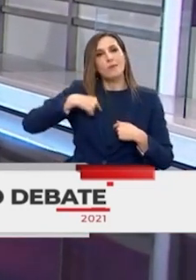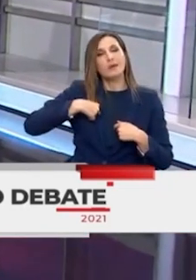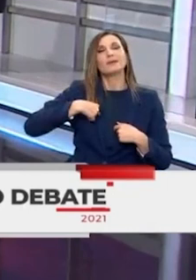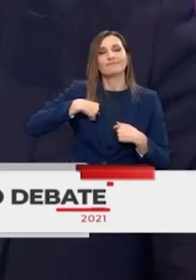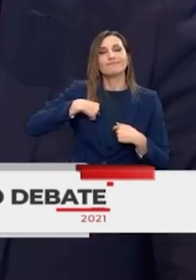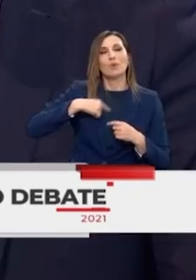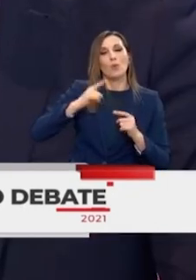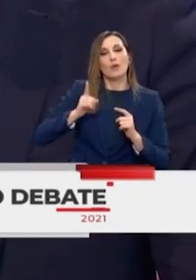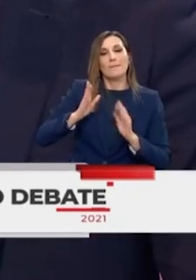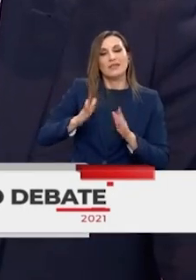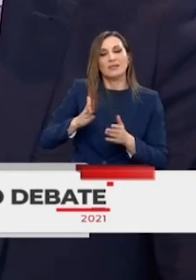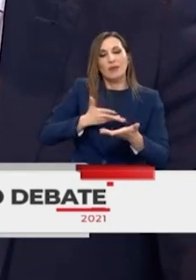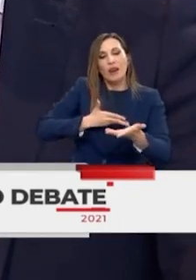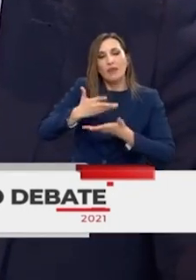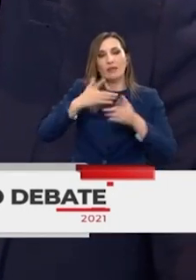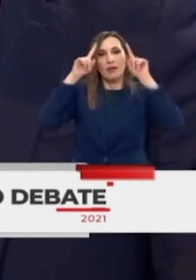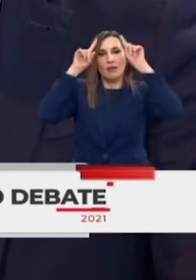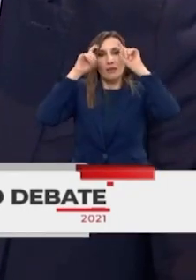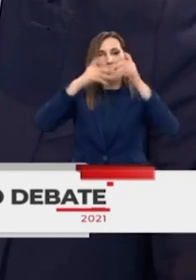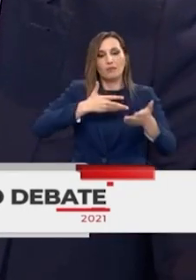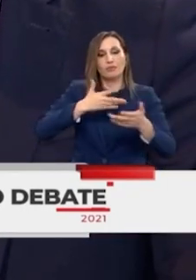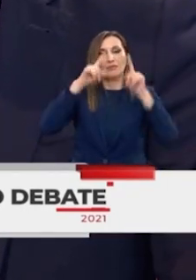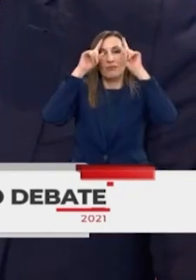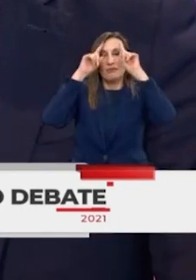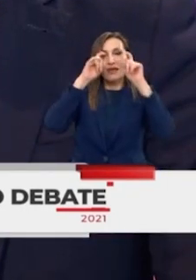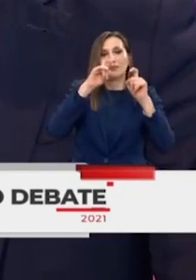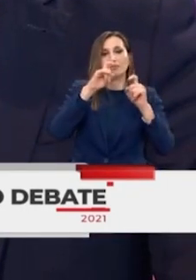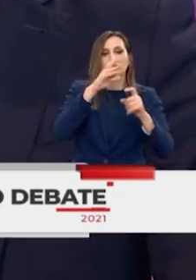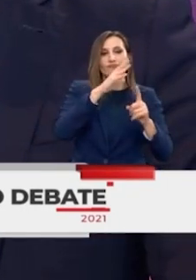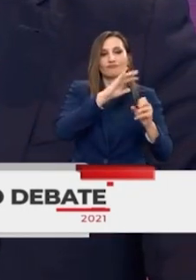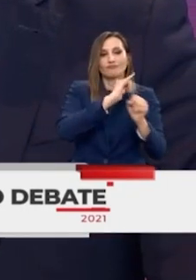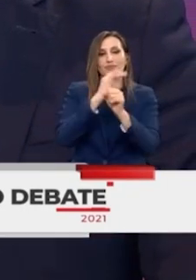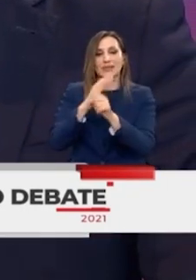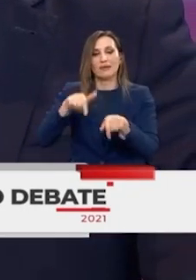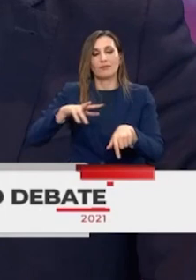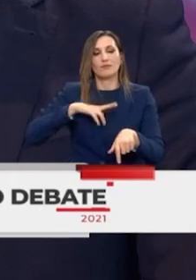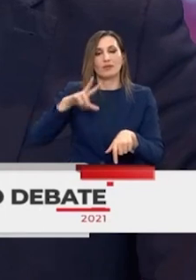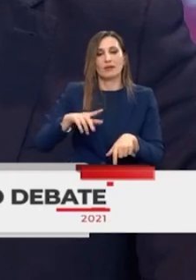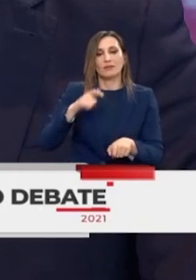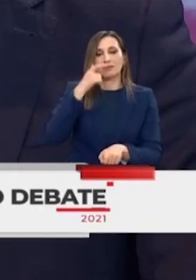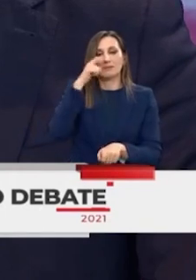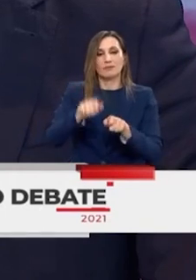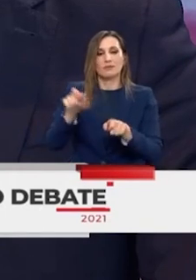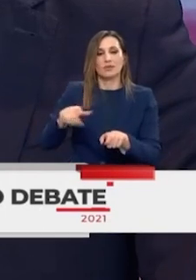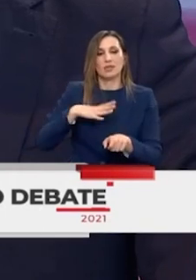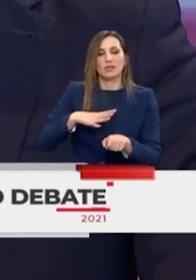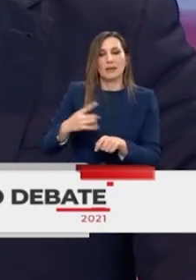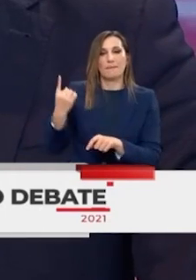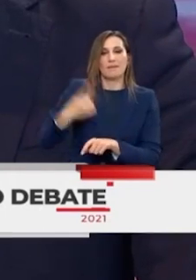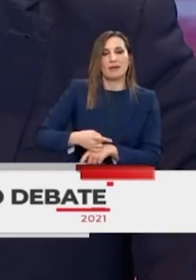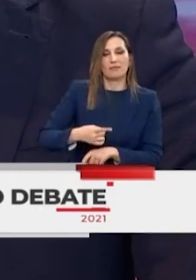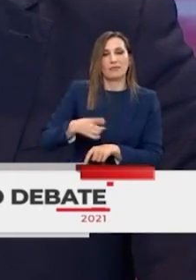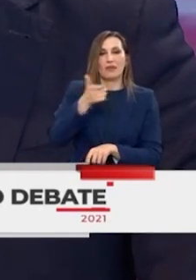preciso para lidar com eles. E os diabos com que eu quero lidar no nosso país são aqueles que querem impor